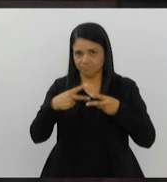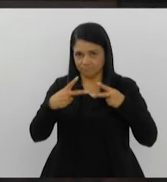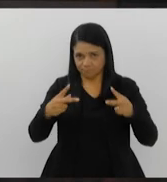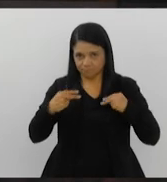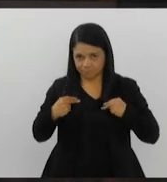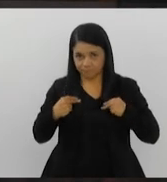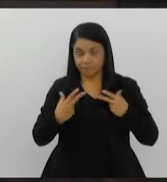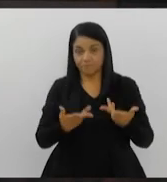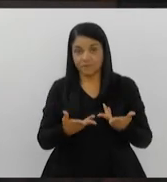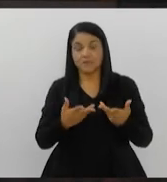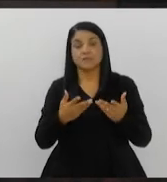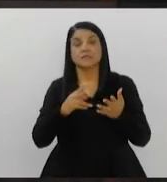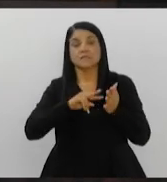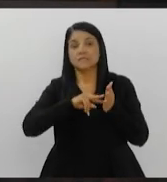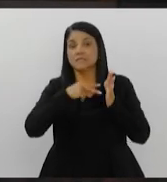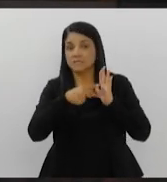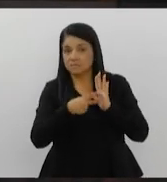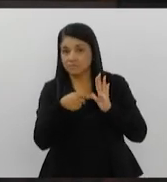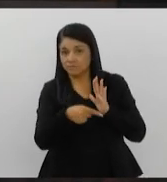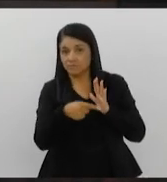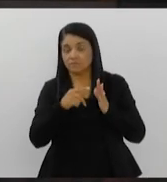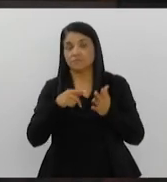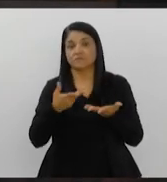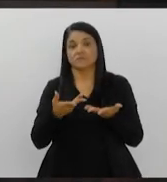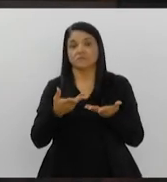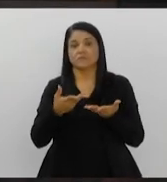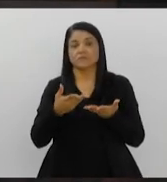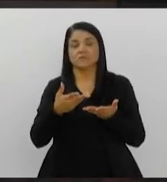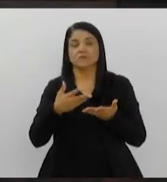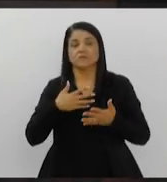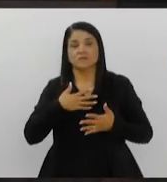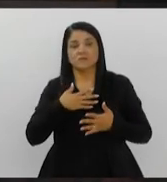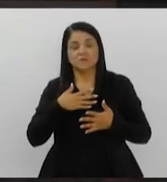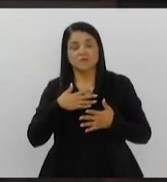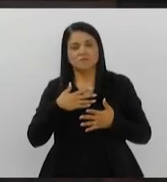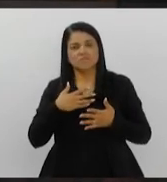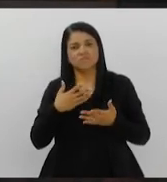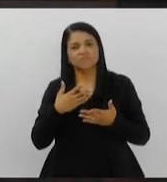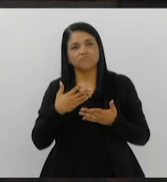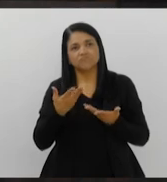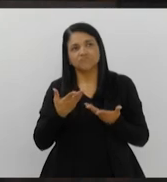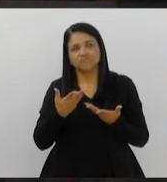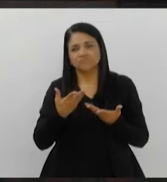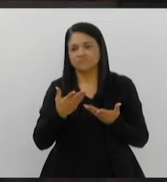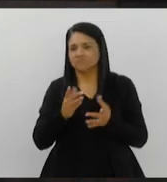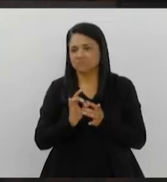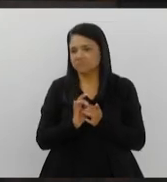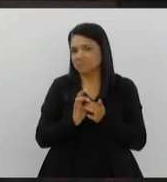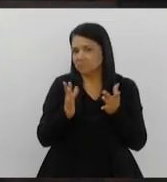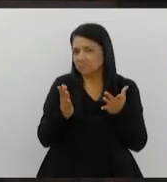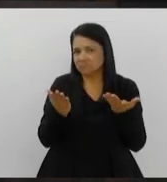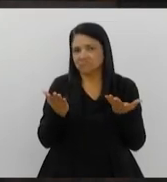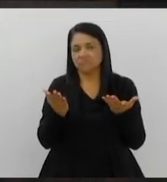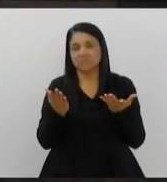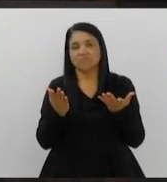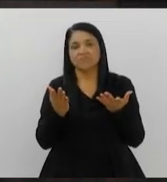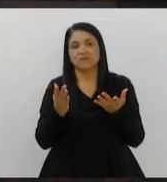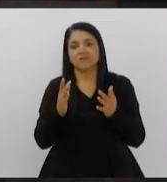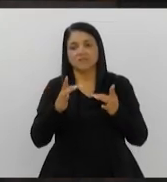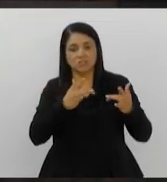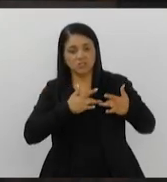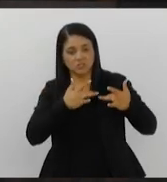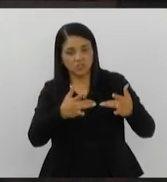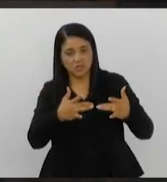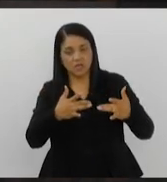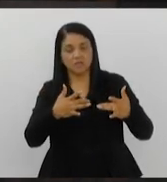sentido por sua determinação em busca do desprendimento da Solidariedade e do espírito